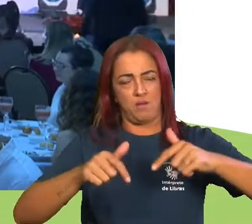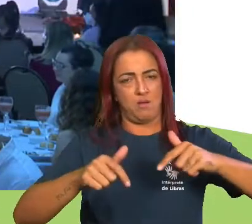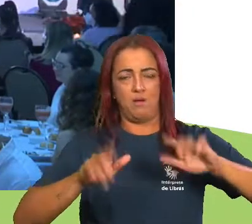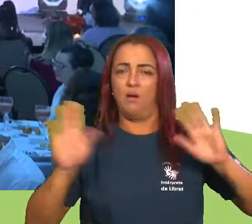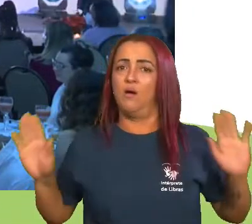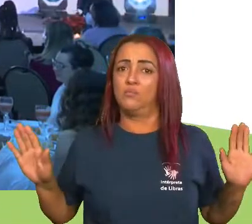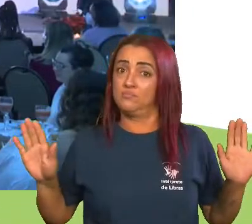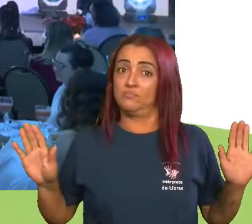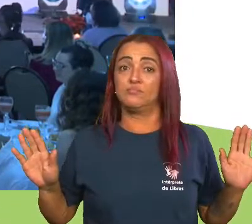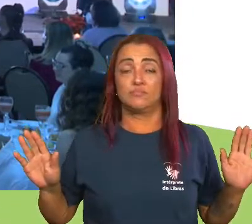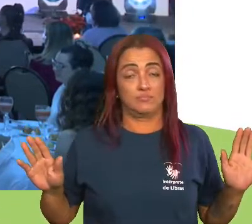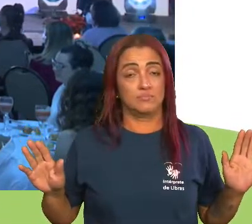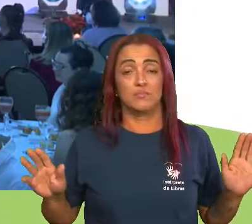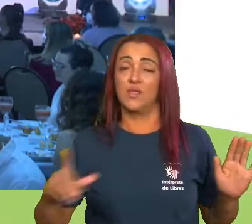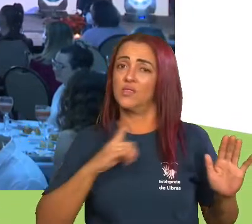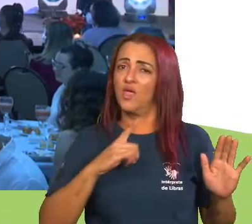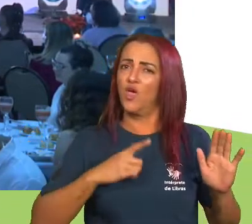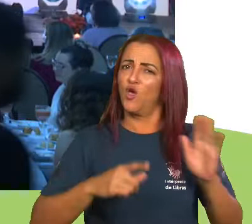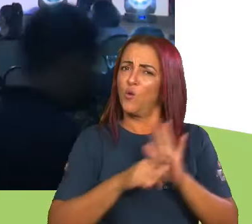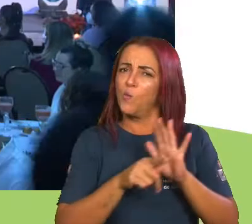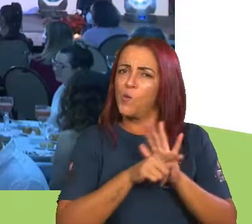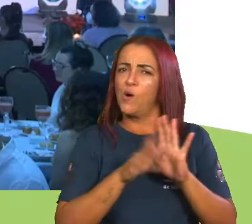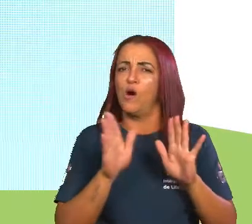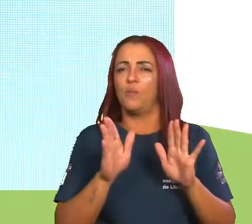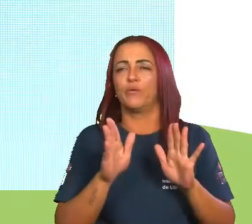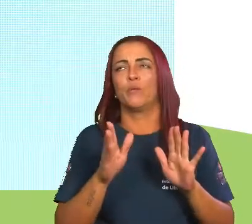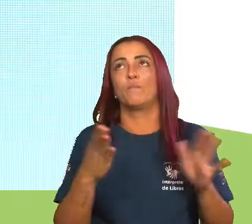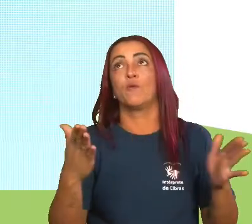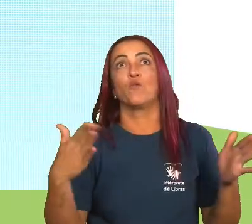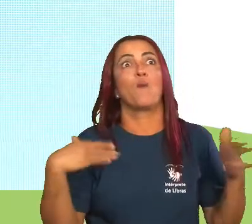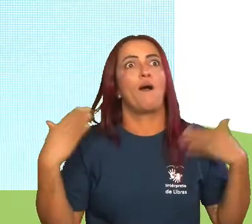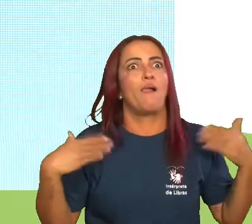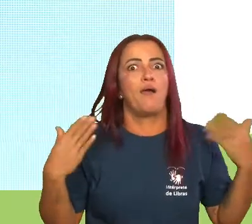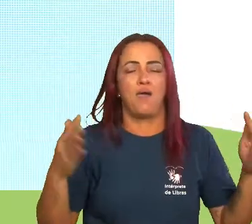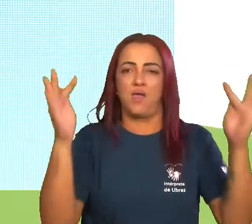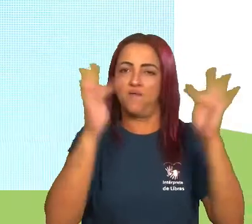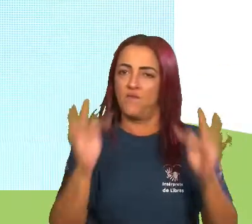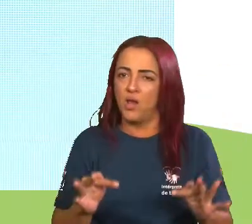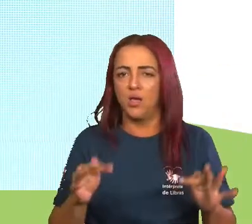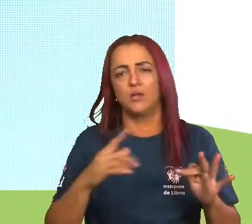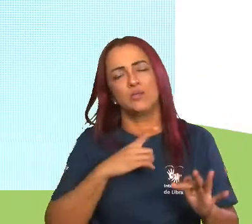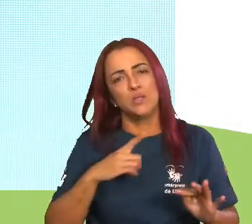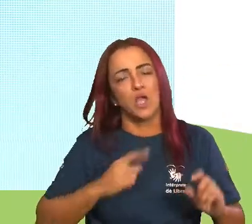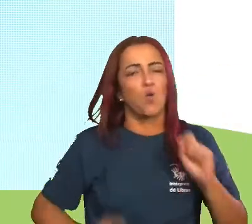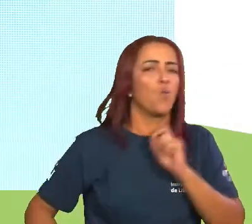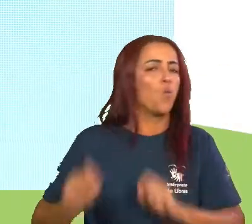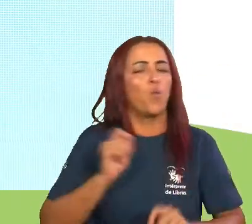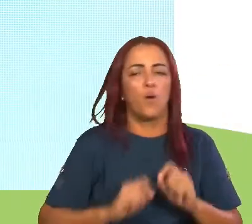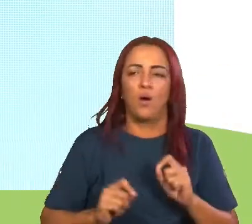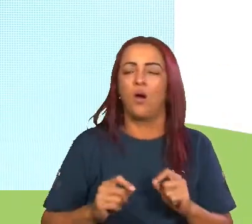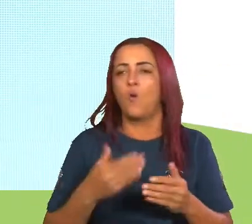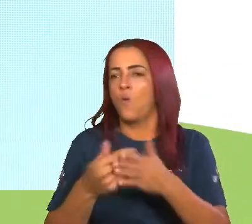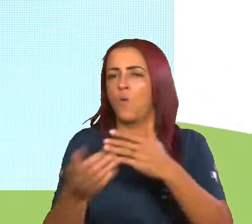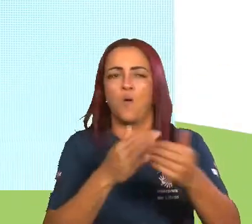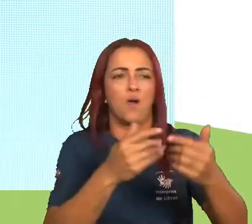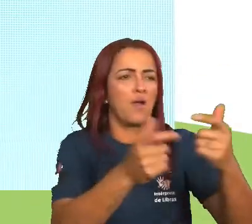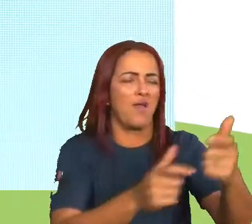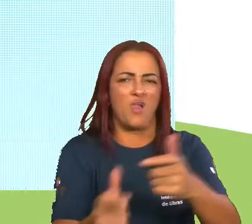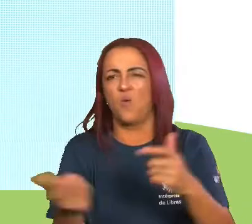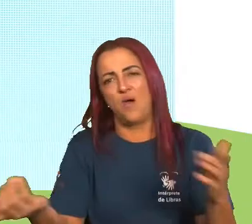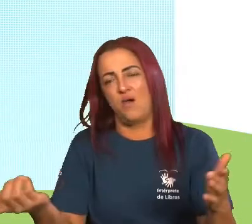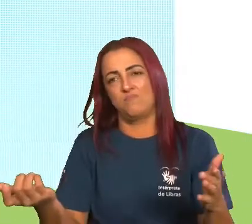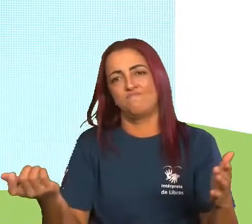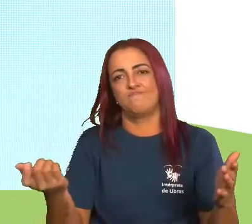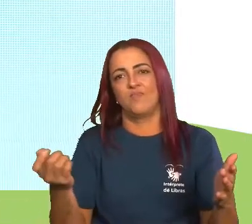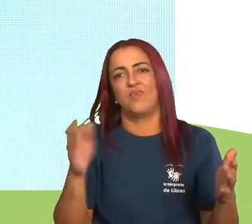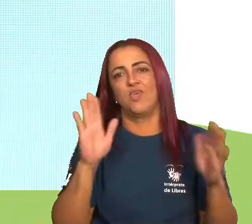pessoas. Ele é muito feliz, ele é muito alegre, ele contagia qualquer ambiente que ele passa.